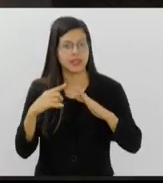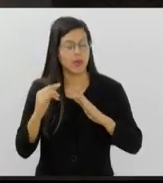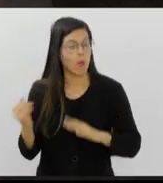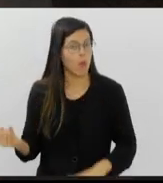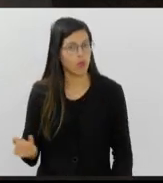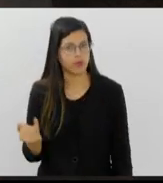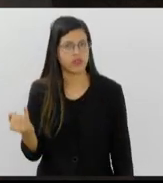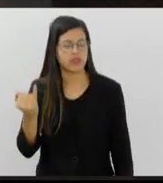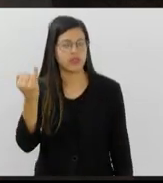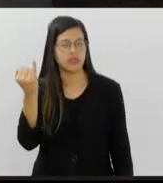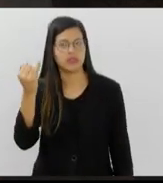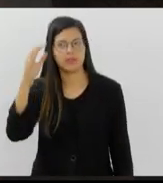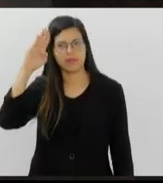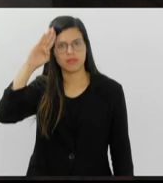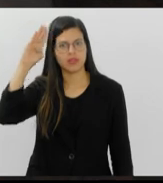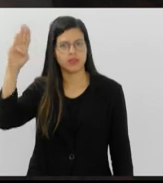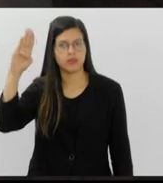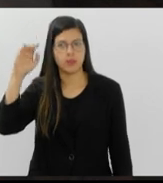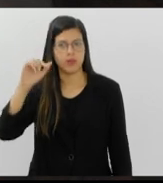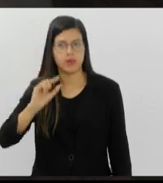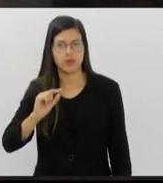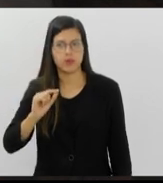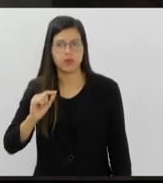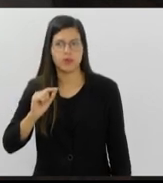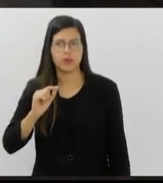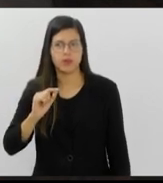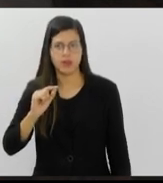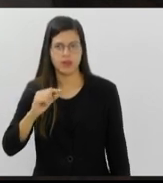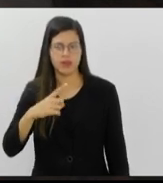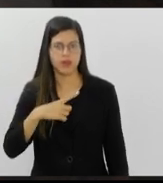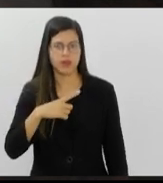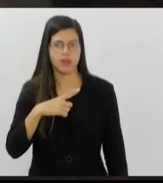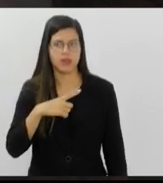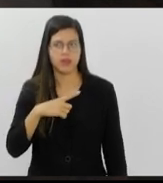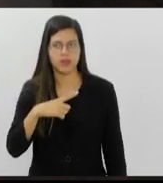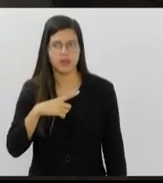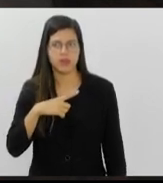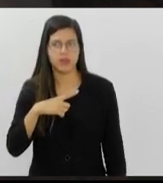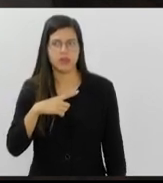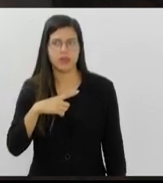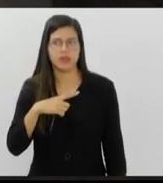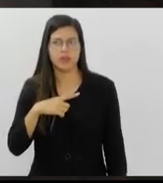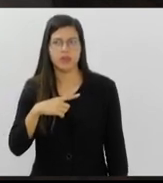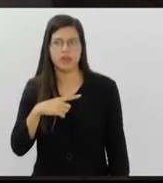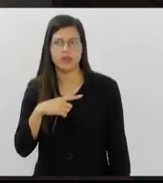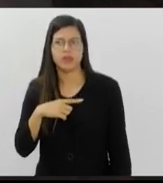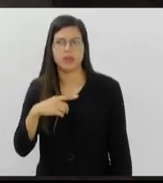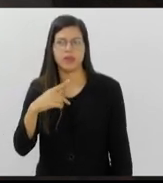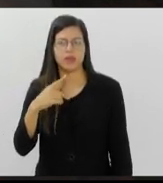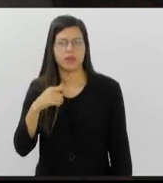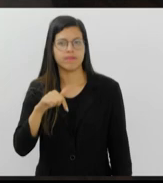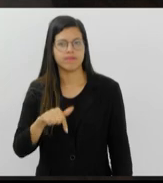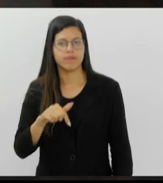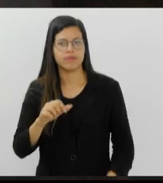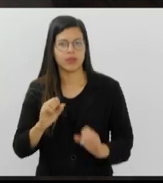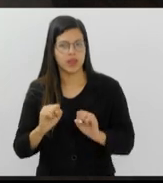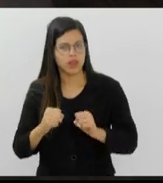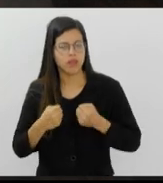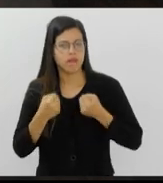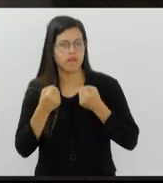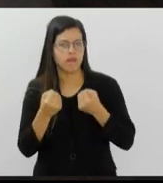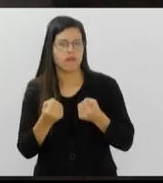e, principalmente, com a relevância da prerrogativa e da defesa, de sempre